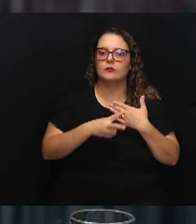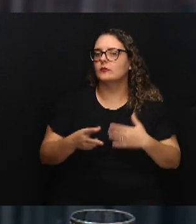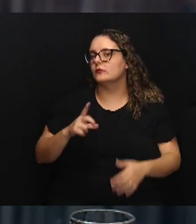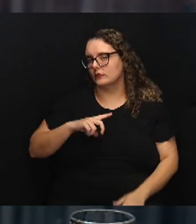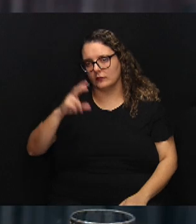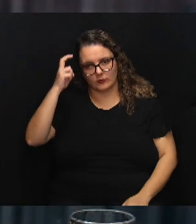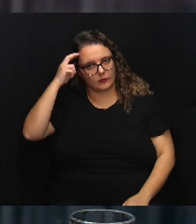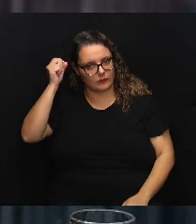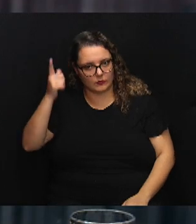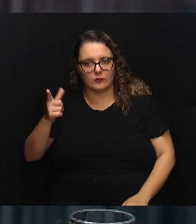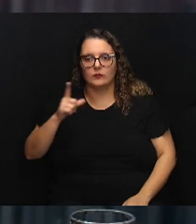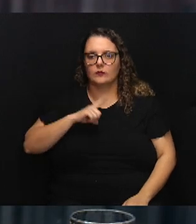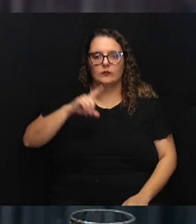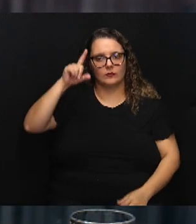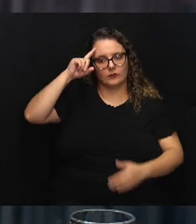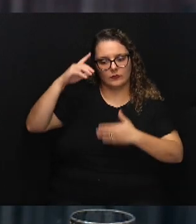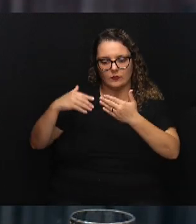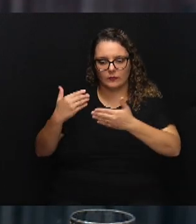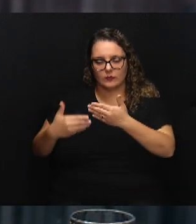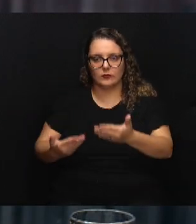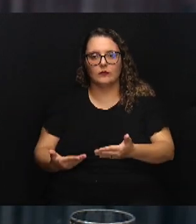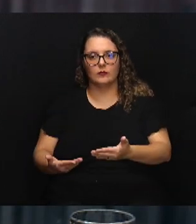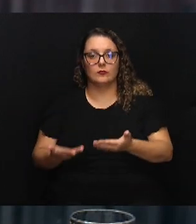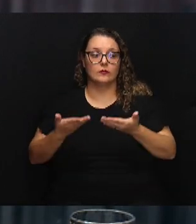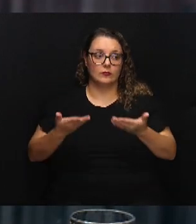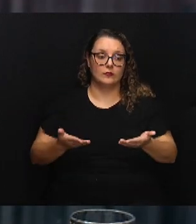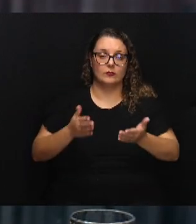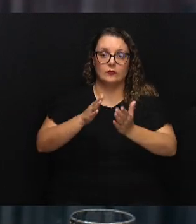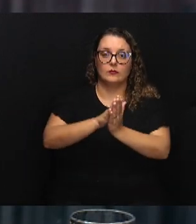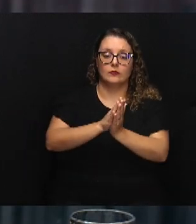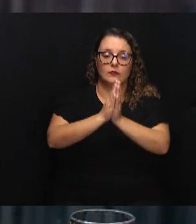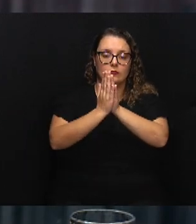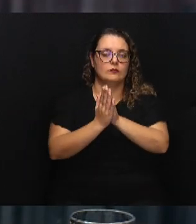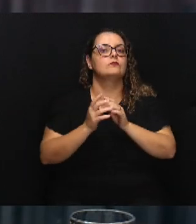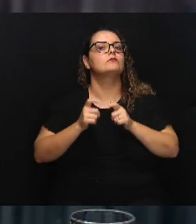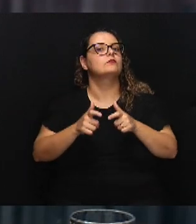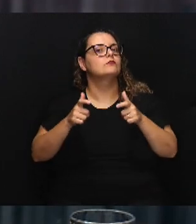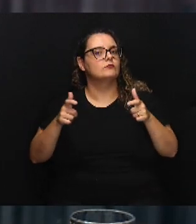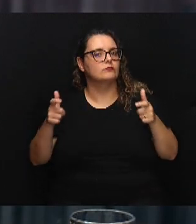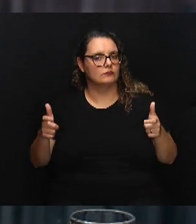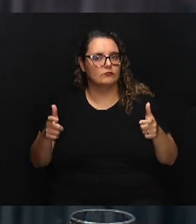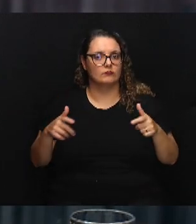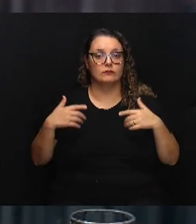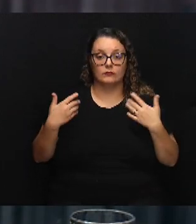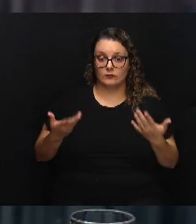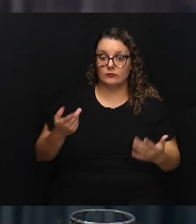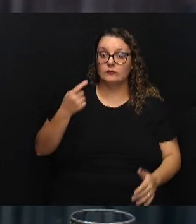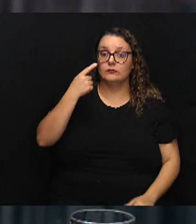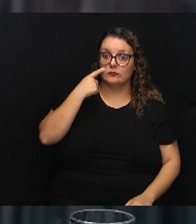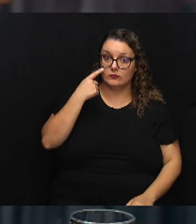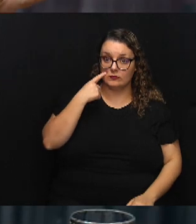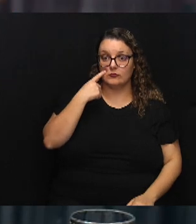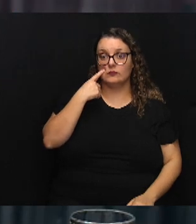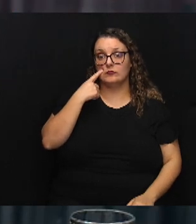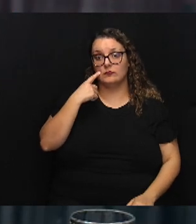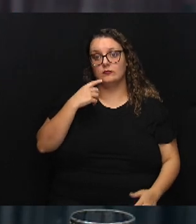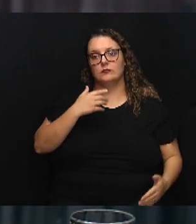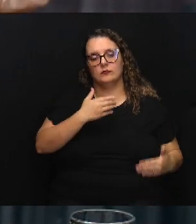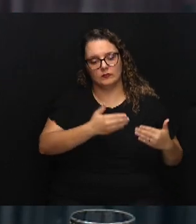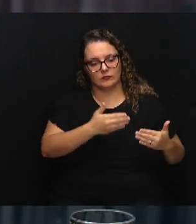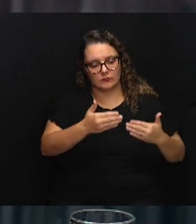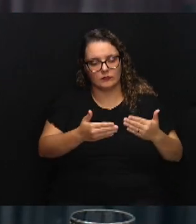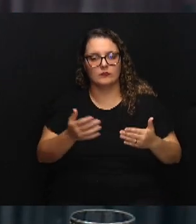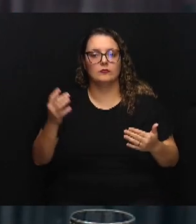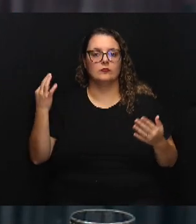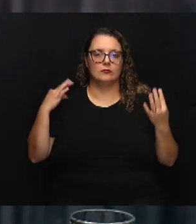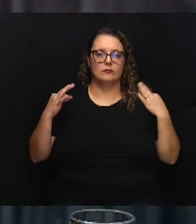cultura, tem seu dia a dia, e essa questão do intercâmbio tem crescido bastante. Então a gente vê tanto nessa sequência que você falou de um